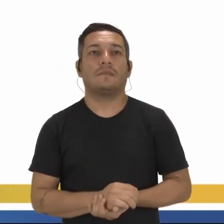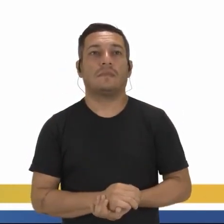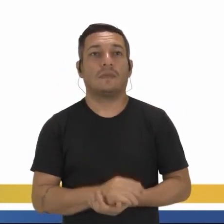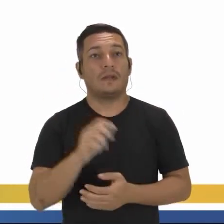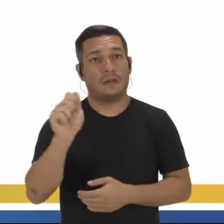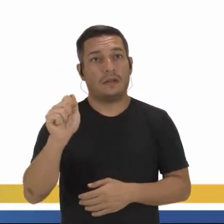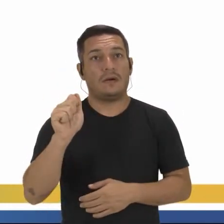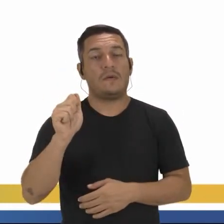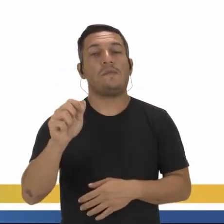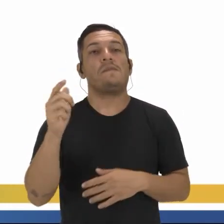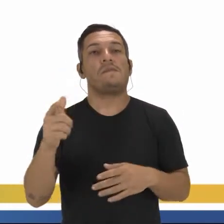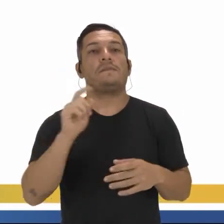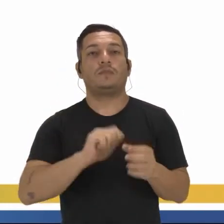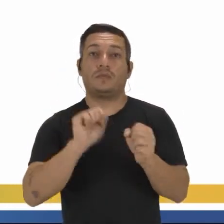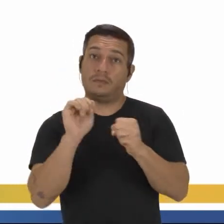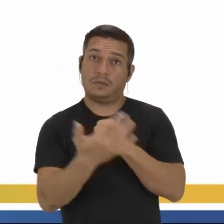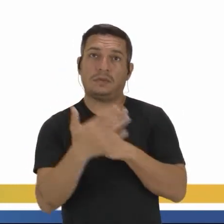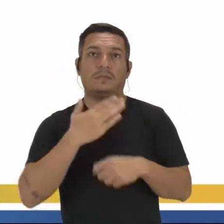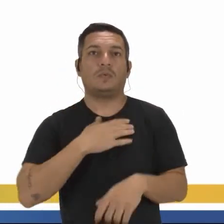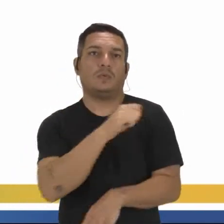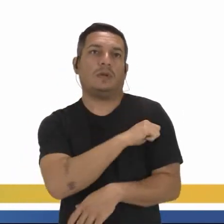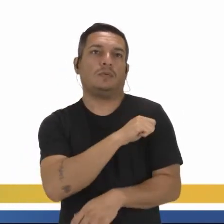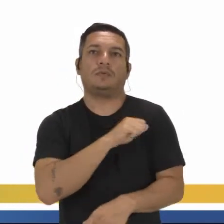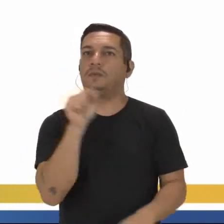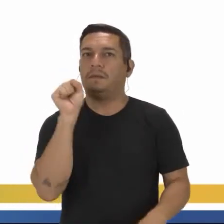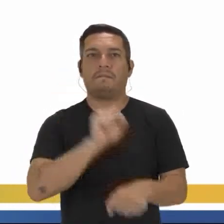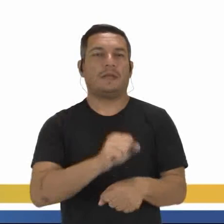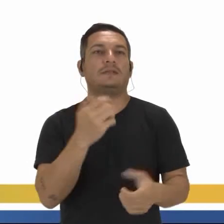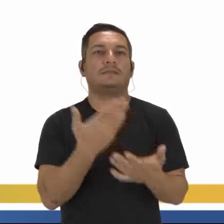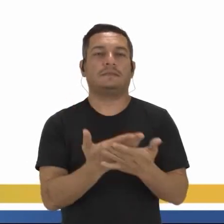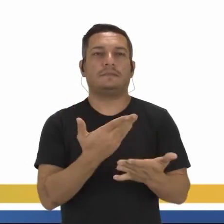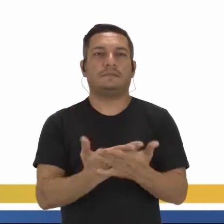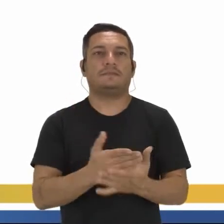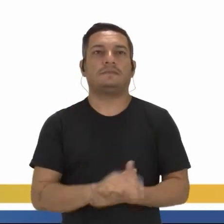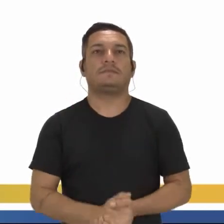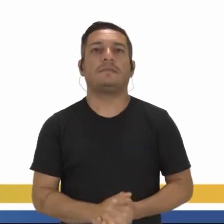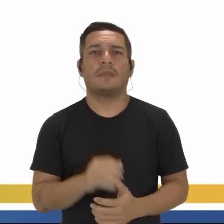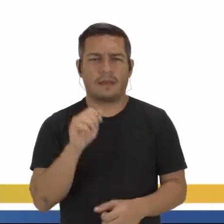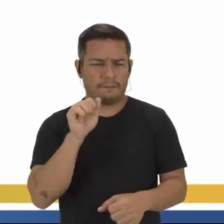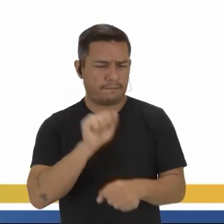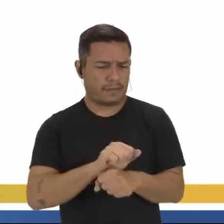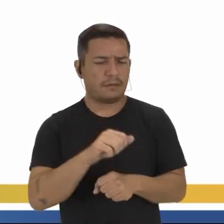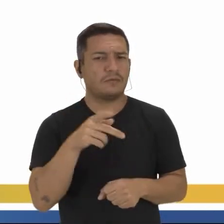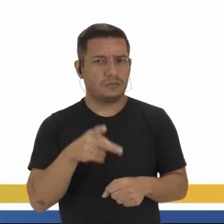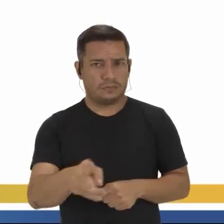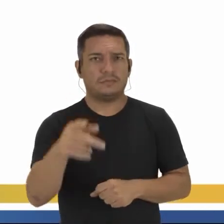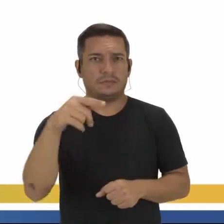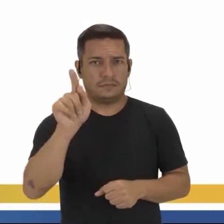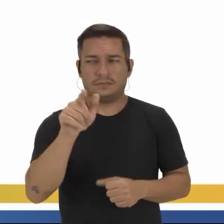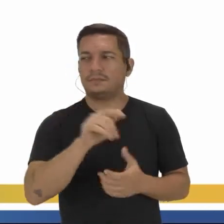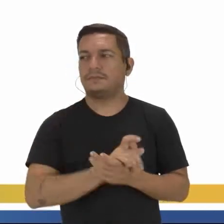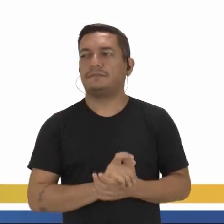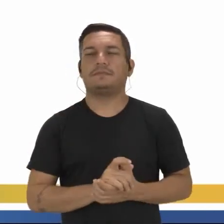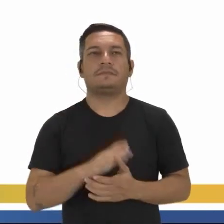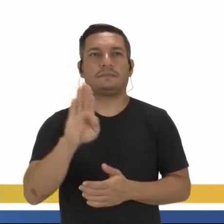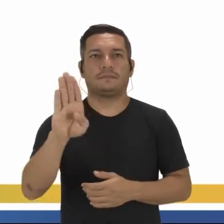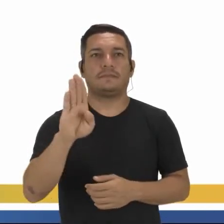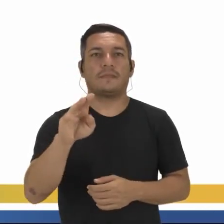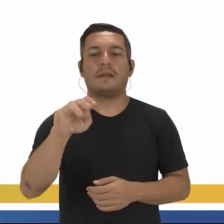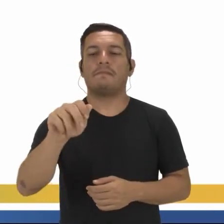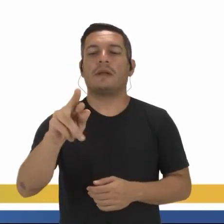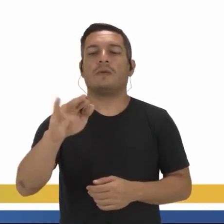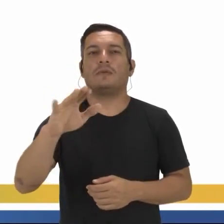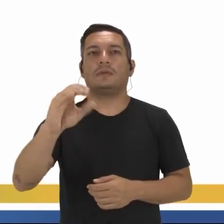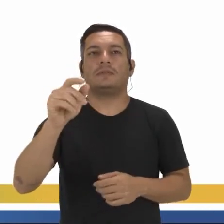A. Mesmo com a pandemia, meu aluno não para de estudar. Para continua com acento? B. Maurício